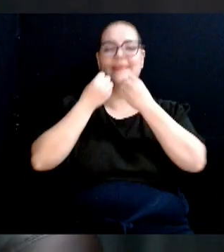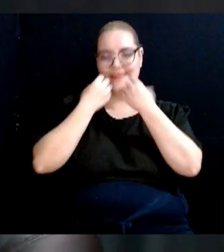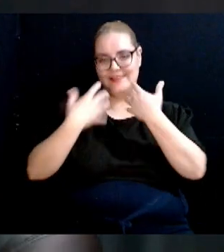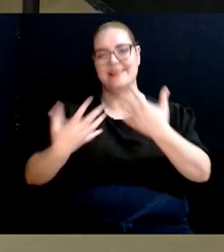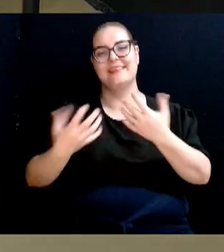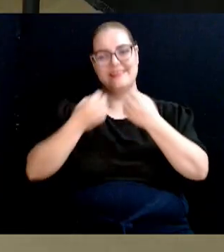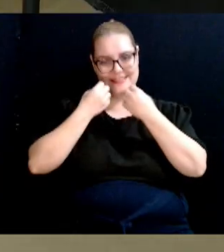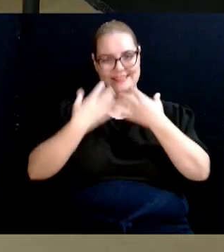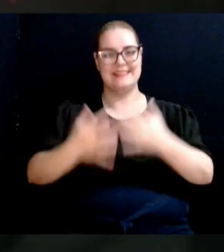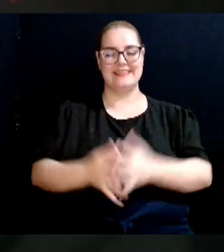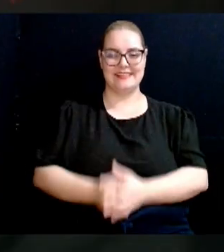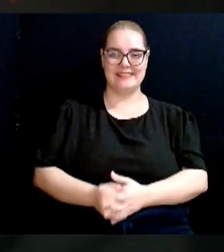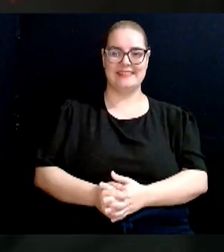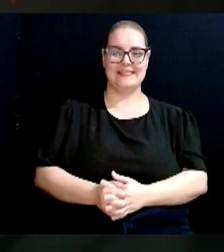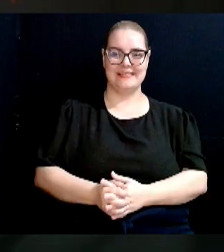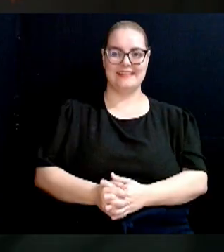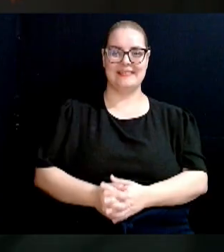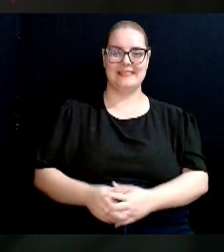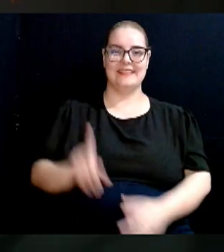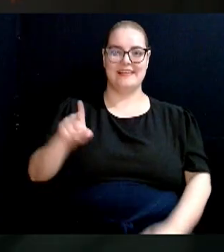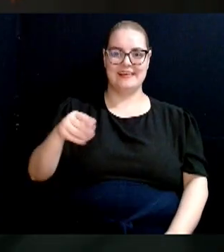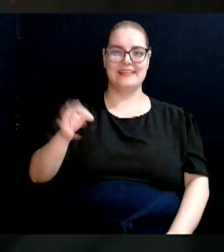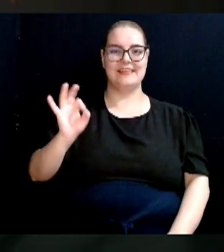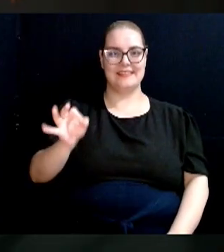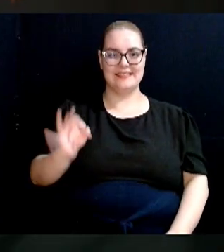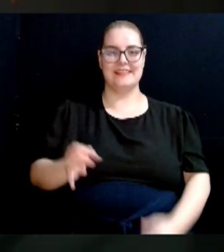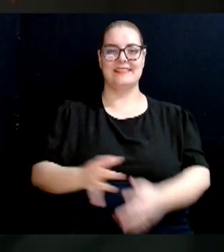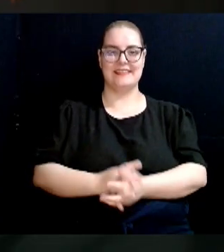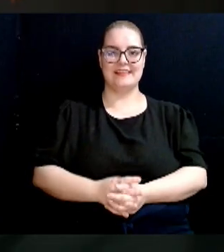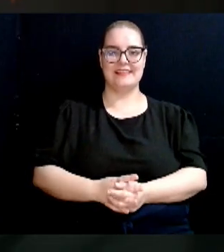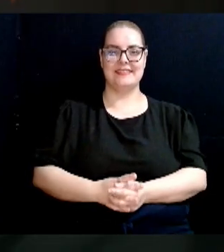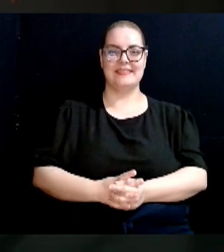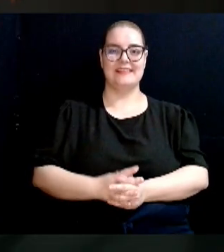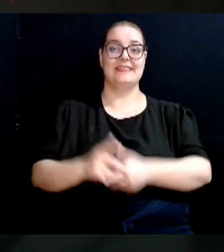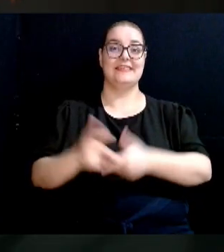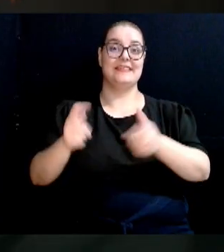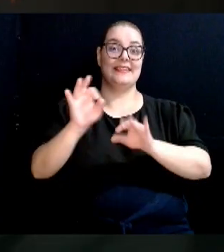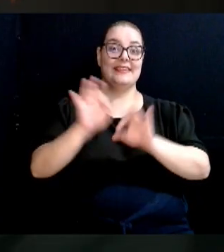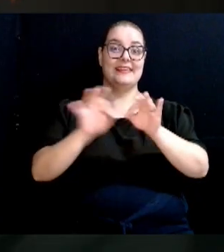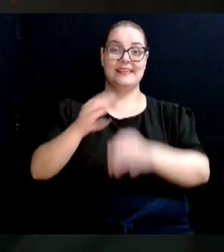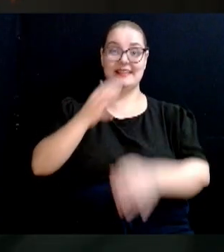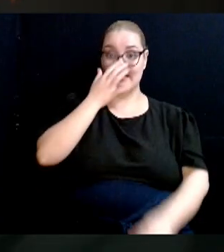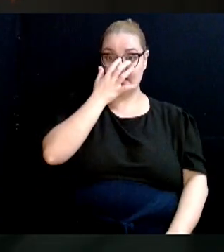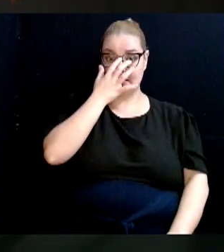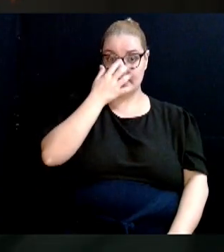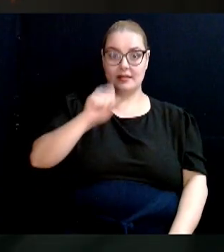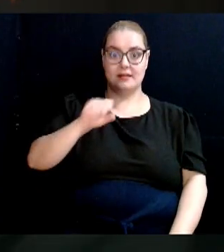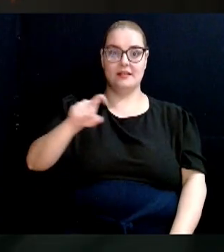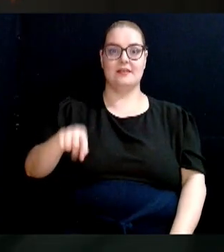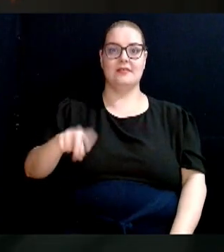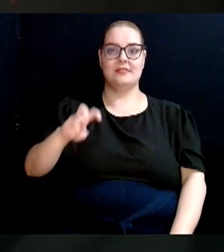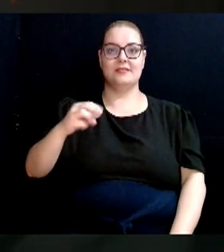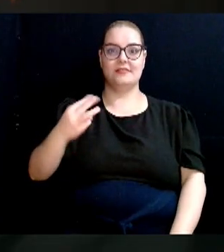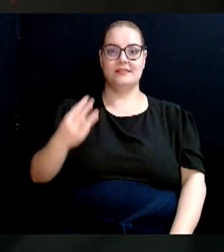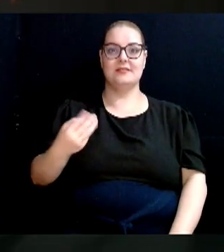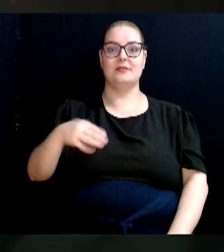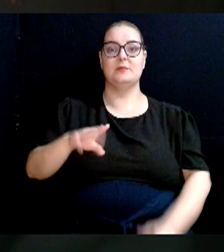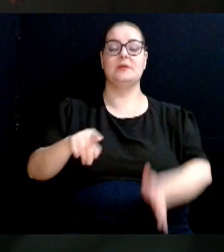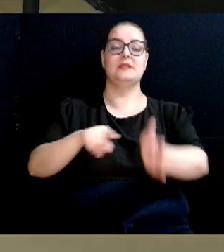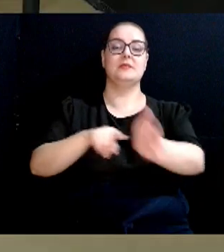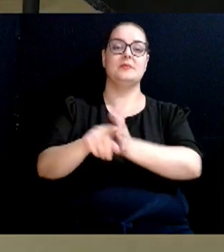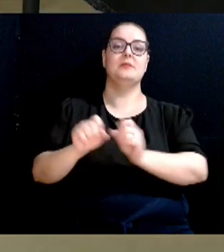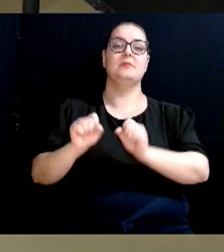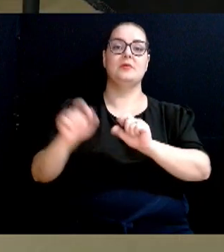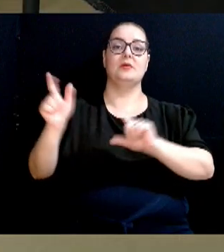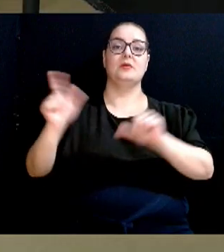É isso mesmo, gente. Bora aí ter grandes projetos, né? Agora 8h53, mais pergunta pra gente. Pode colocar na tela, por